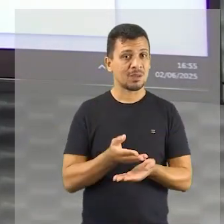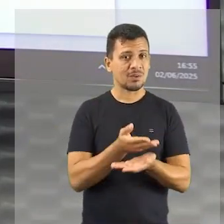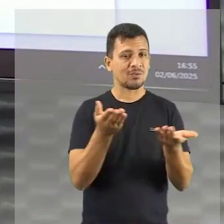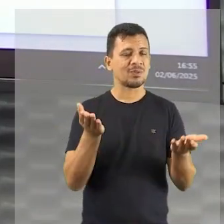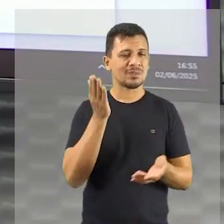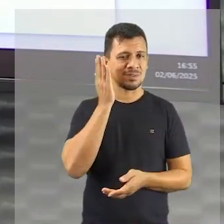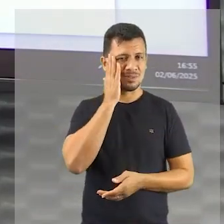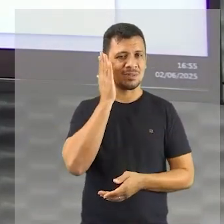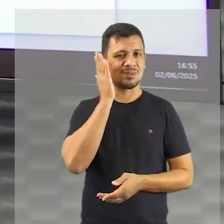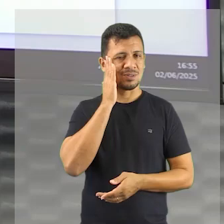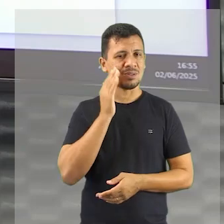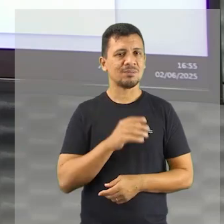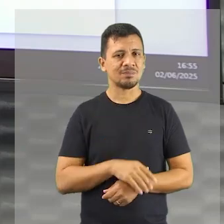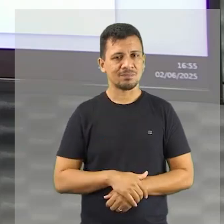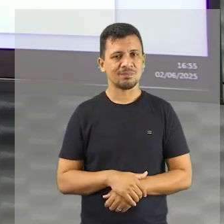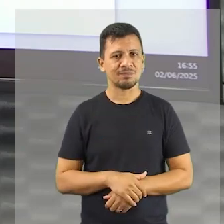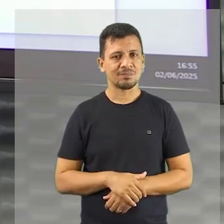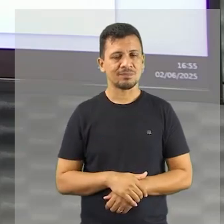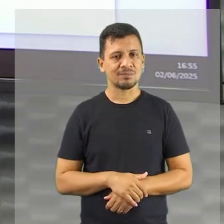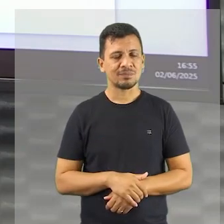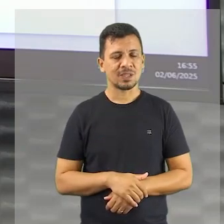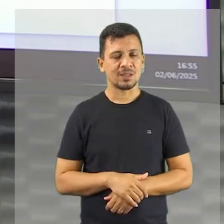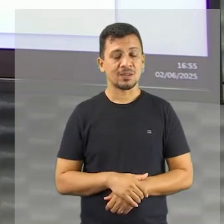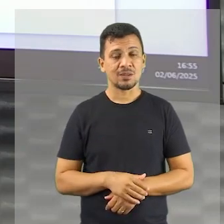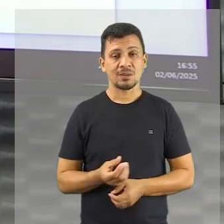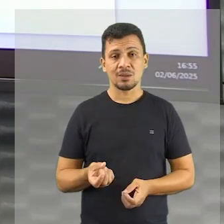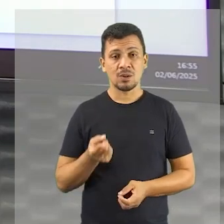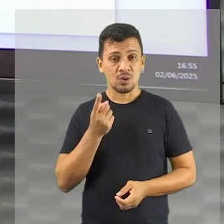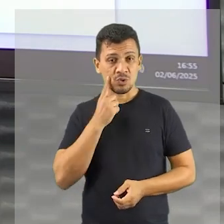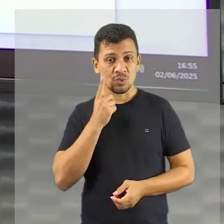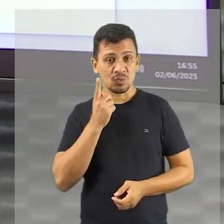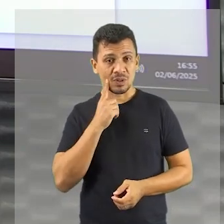para vocês, que vocês tenham entendido. Qualquer coisa, vocês